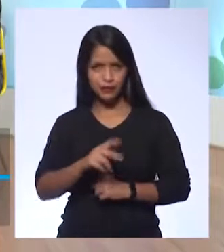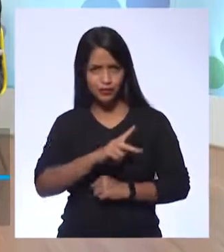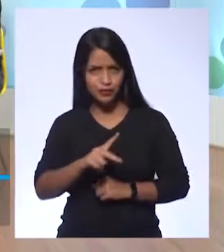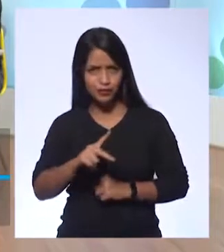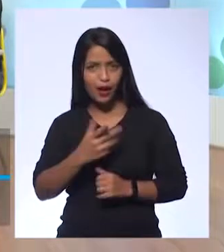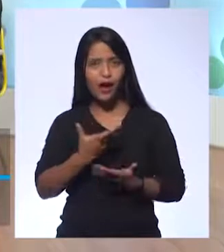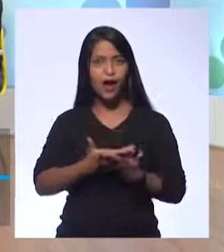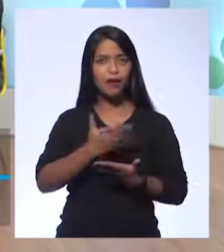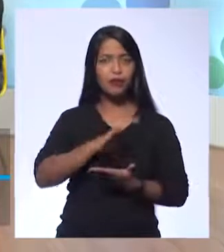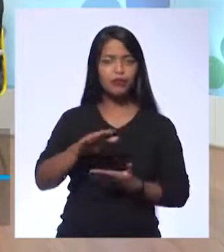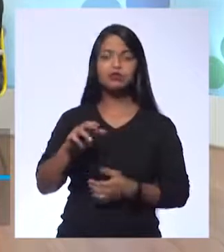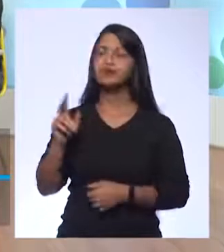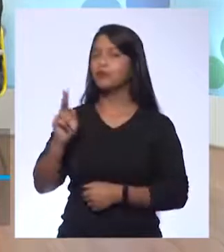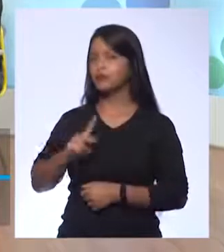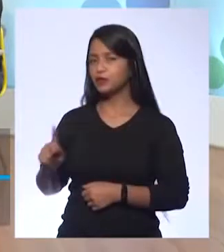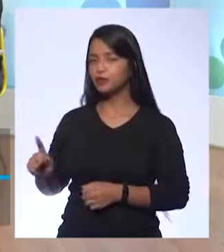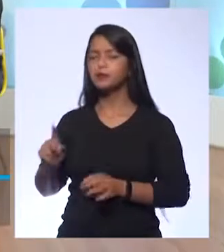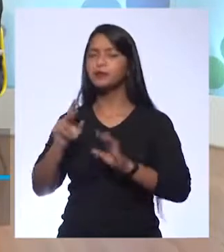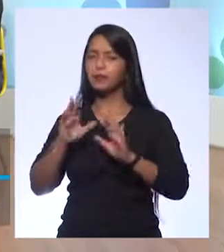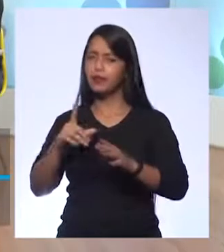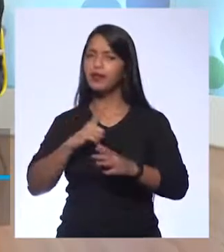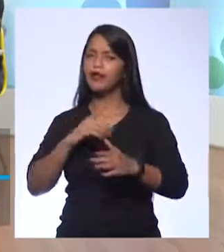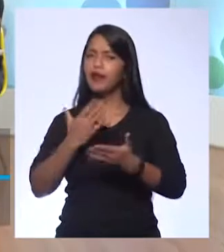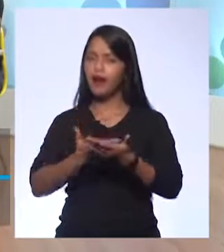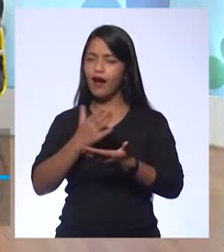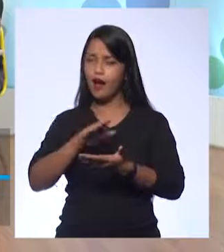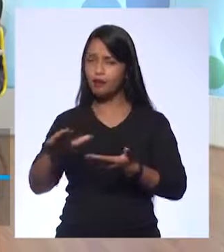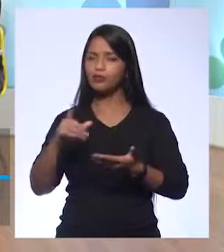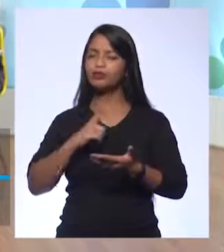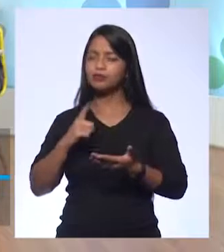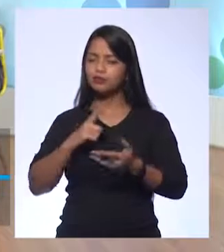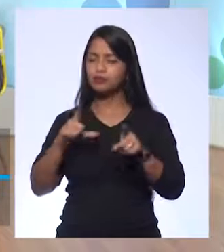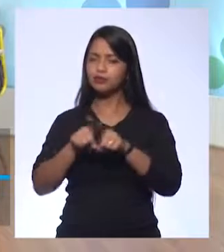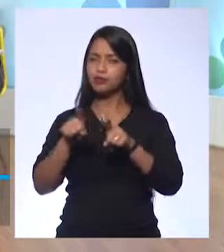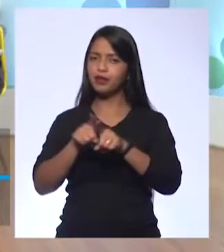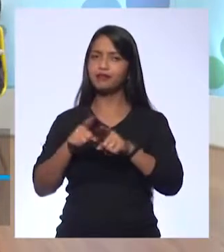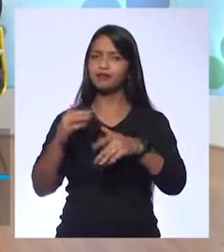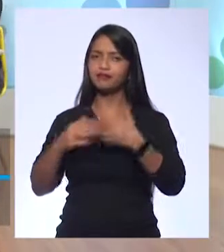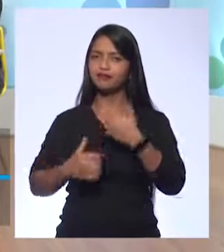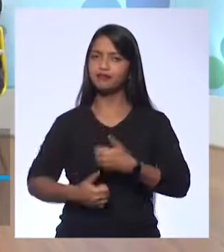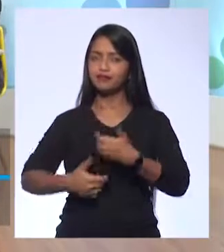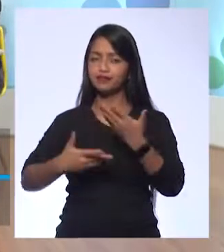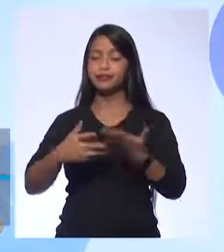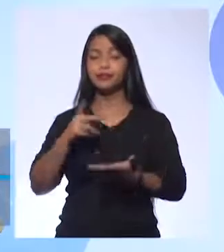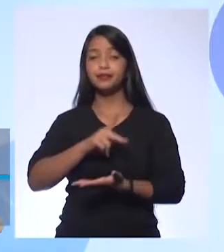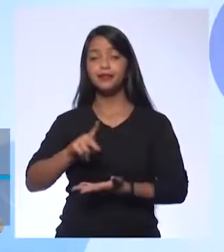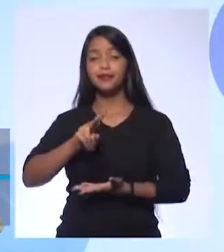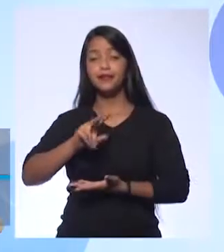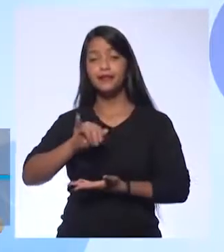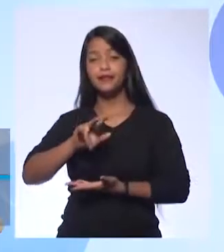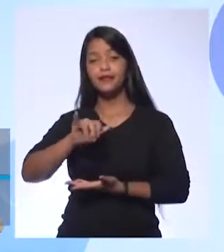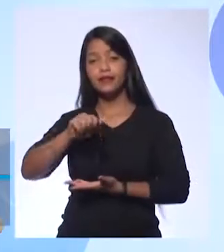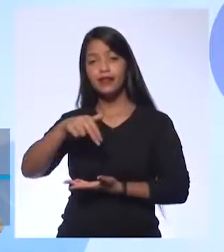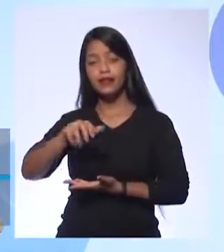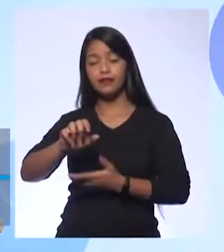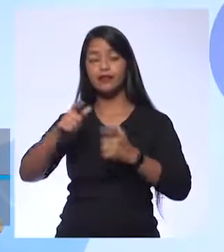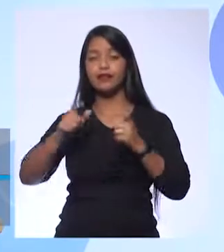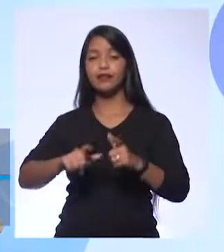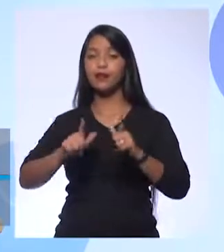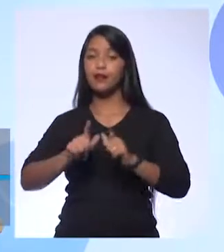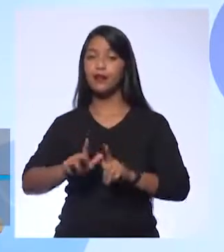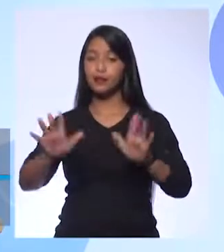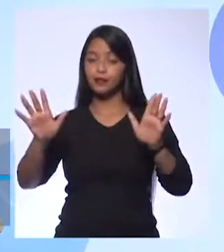Foi professora, mas tem participação de aluno. Bom. Alunos aqui da professora Viviane, lá de Guarulhos, do Alice